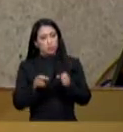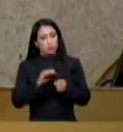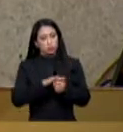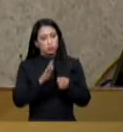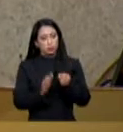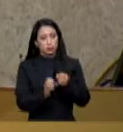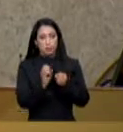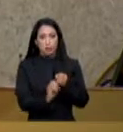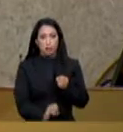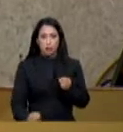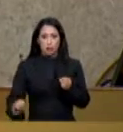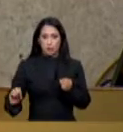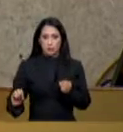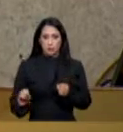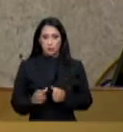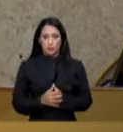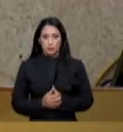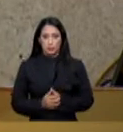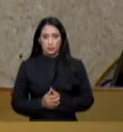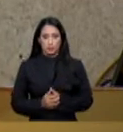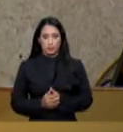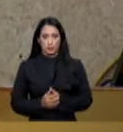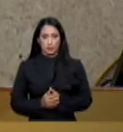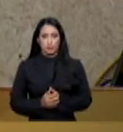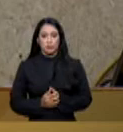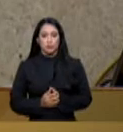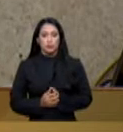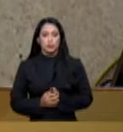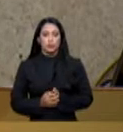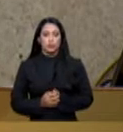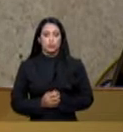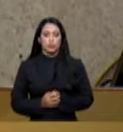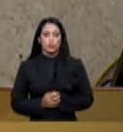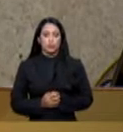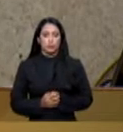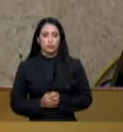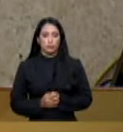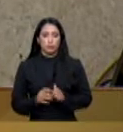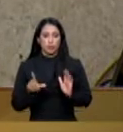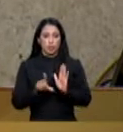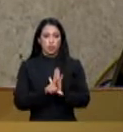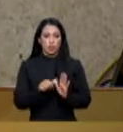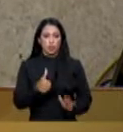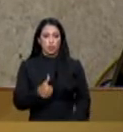saneamento básico. Como eu passo a expor, a Lei